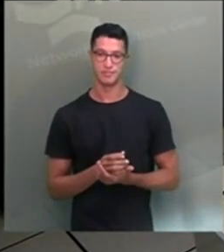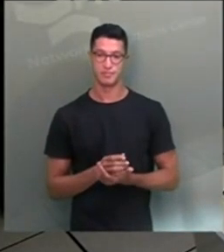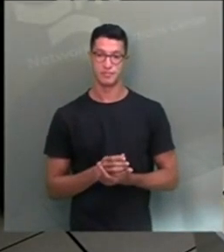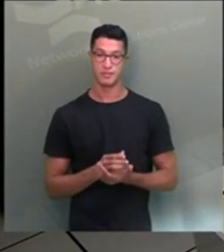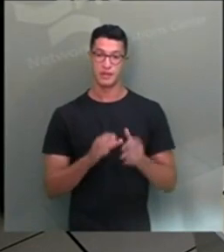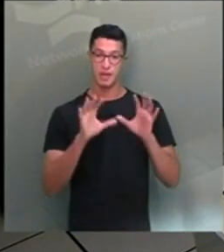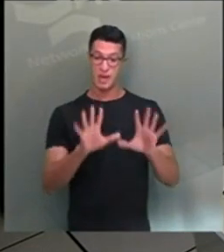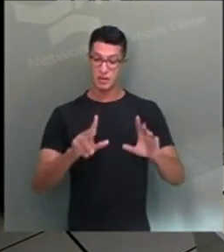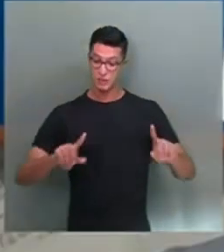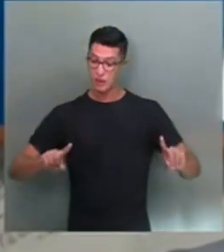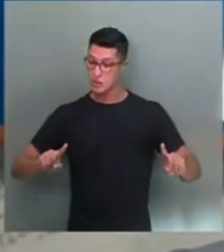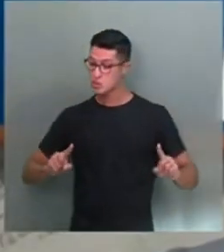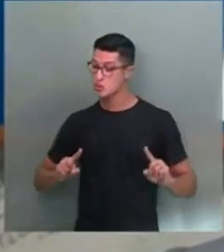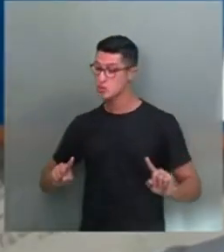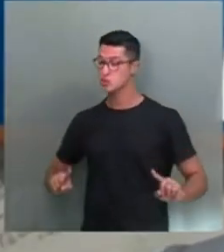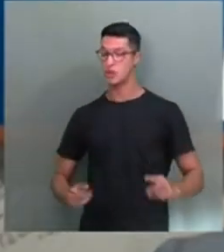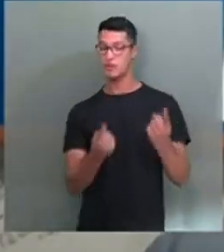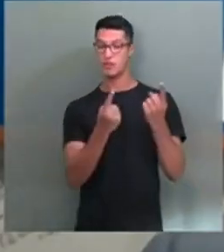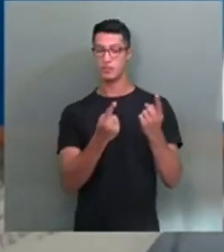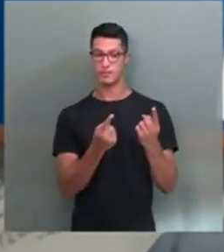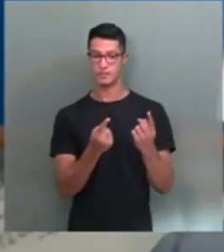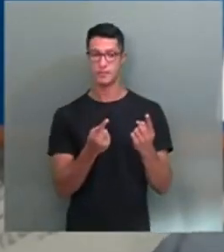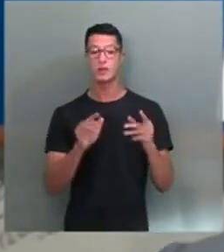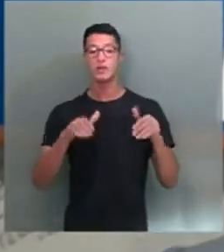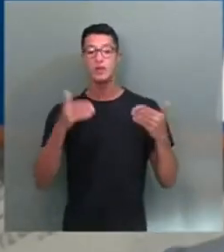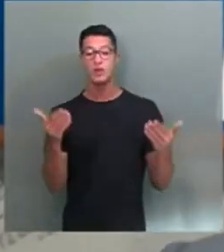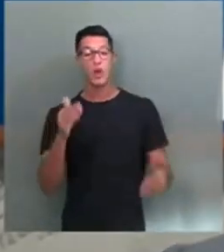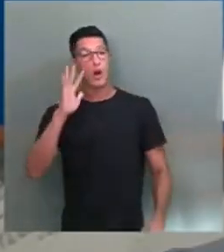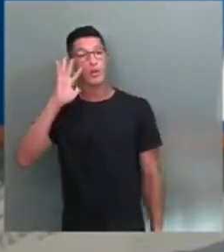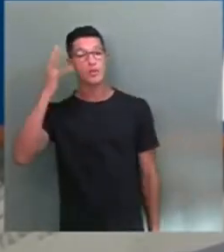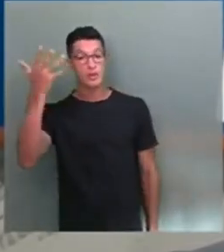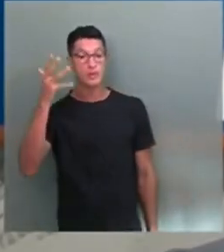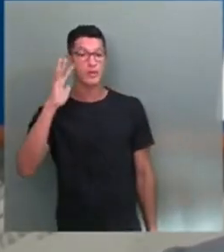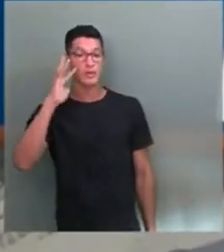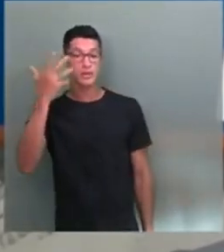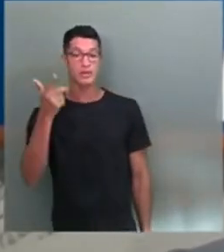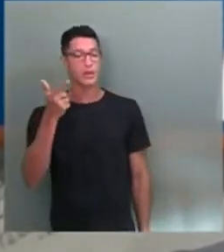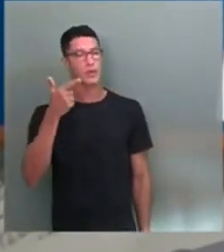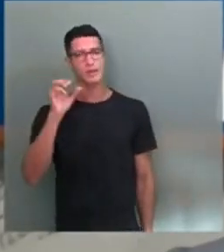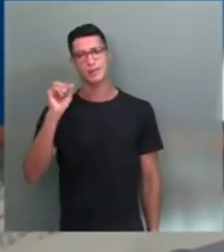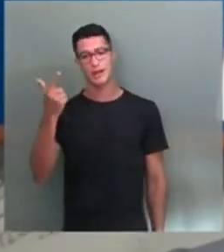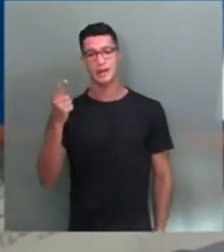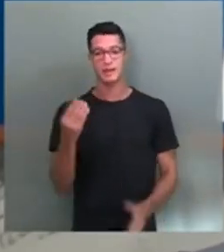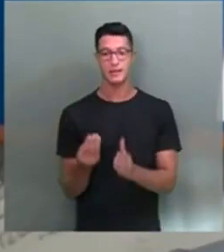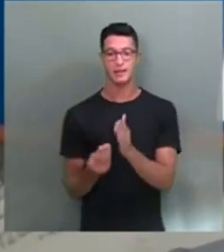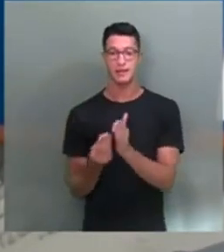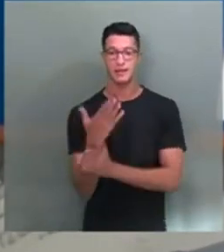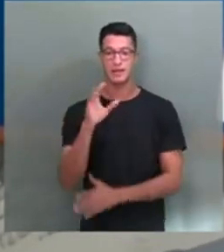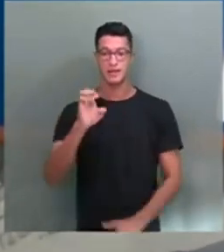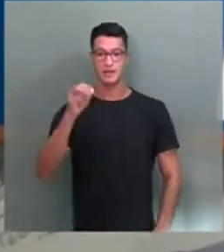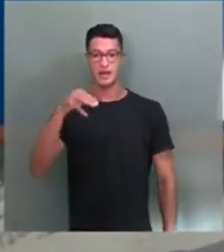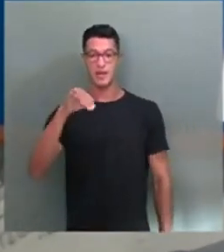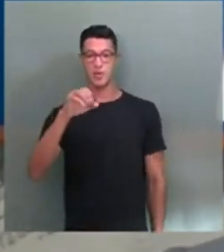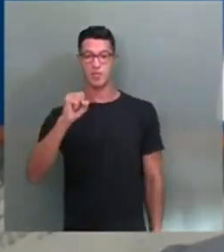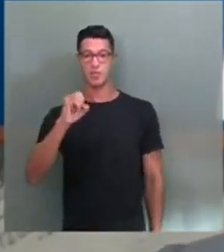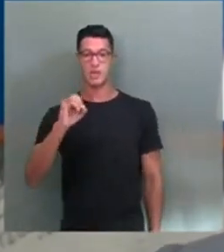Esse foi o desafio. Qual era a solução? A solução era óbvia, era a criação de uma emissora de